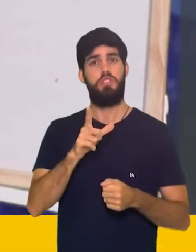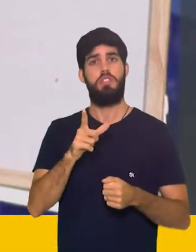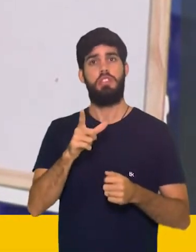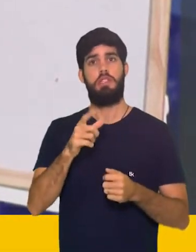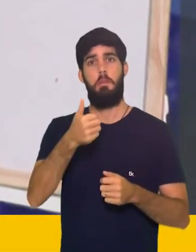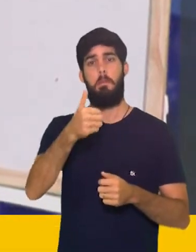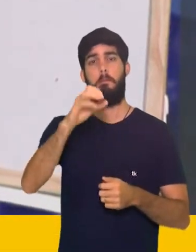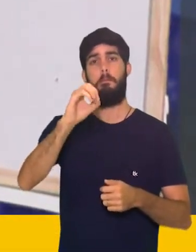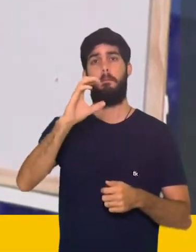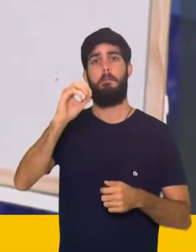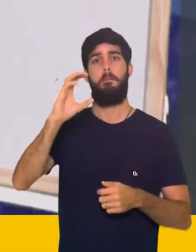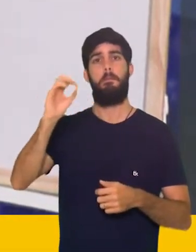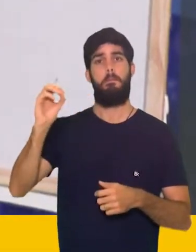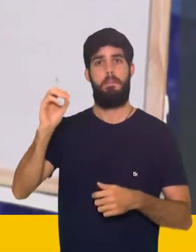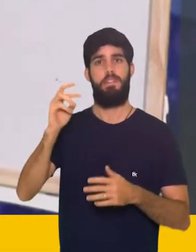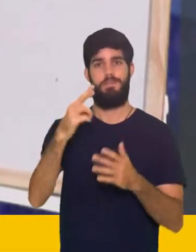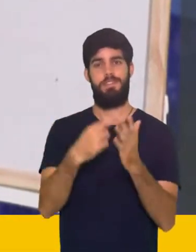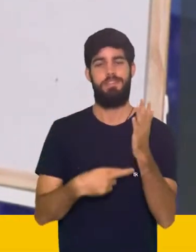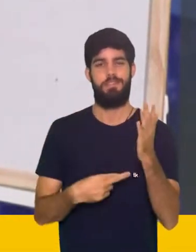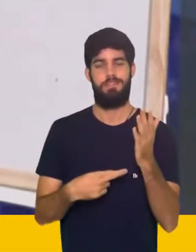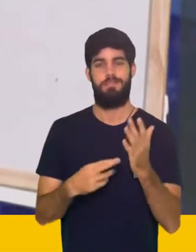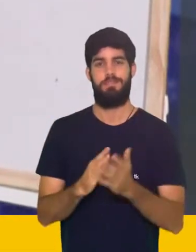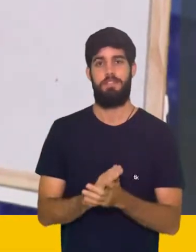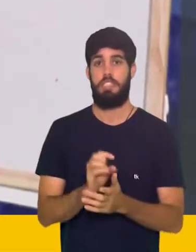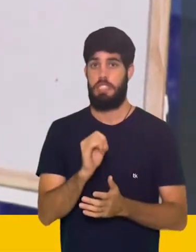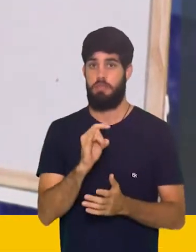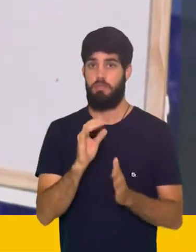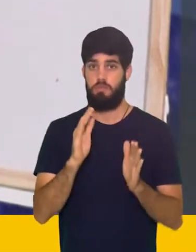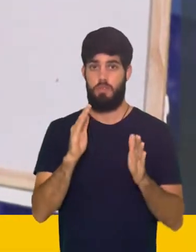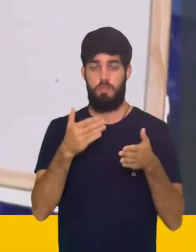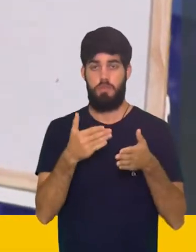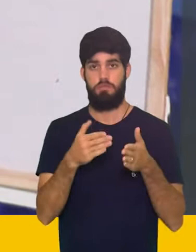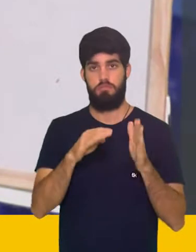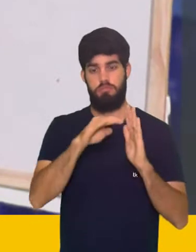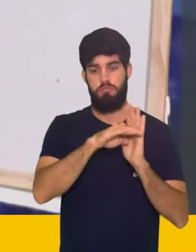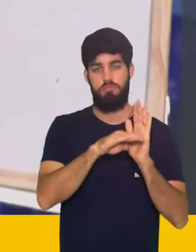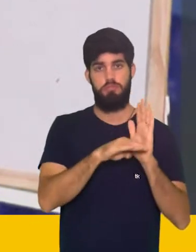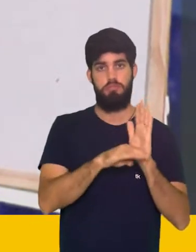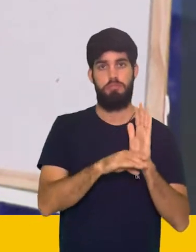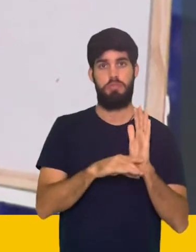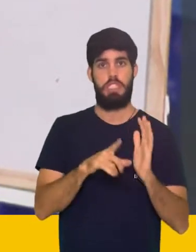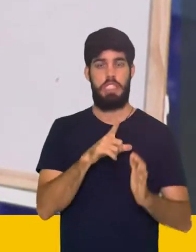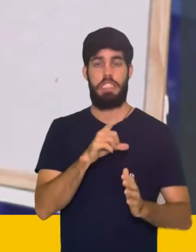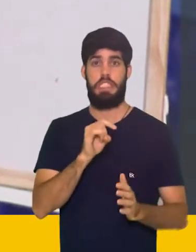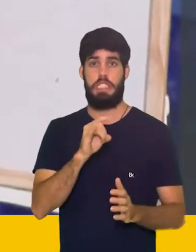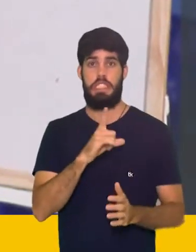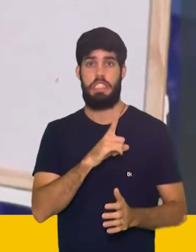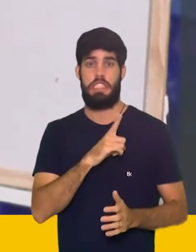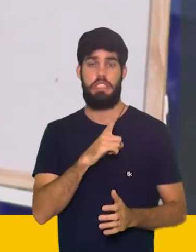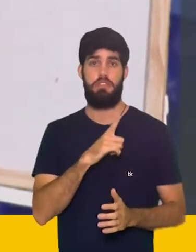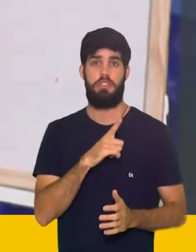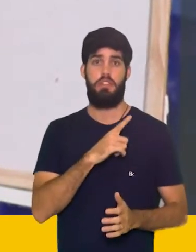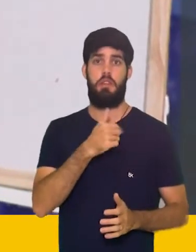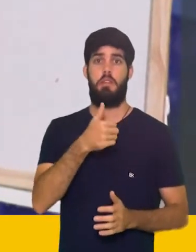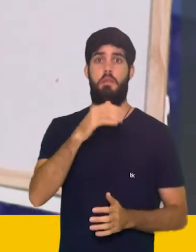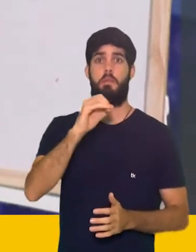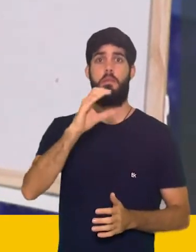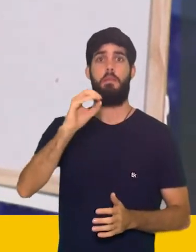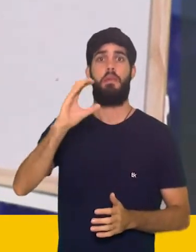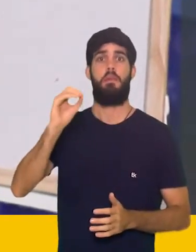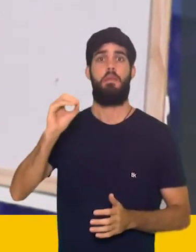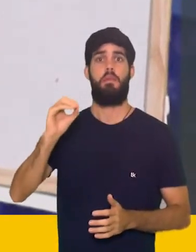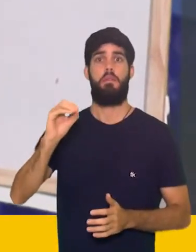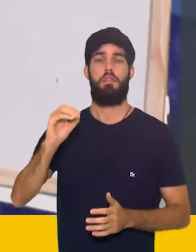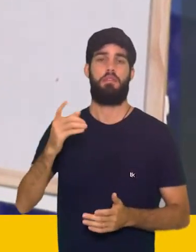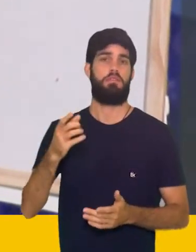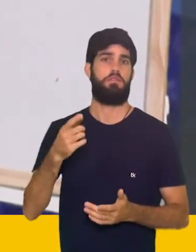o 1000. Desde que você cumpra com isso aqui. Porque quando você tira 1000 na produção textual, você praticamente